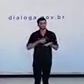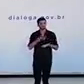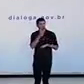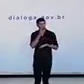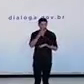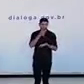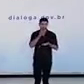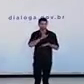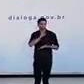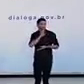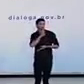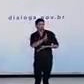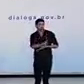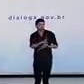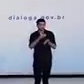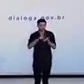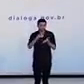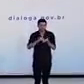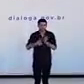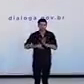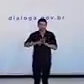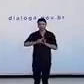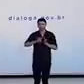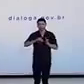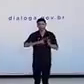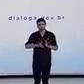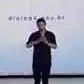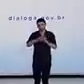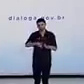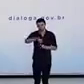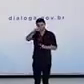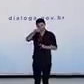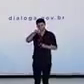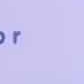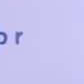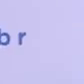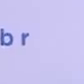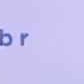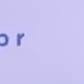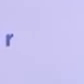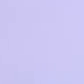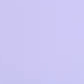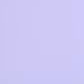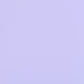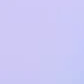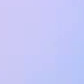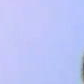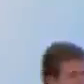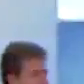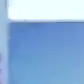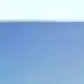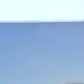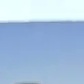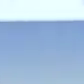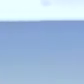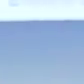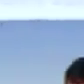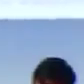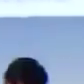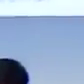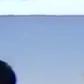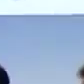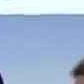responder daqui a pouco, secretário, porque antes a gente vai sortear. E para sortear esse tema, nós vamos pedir para o